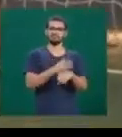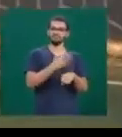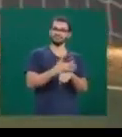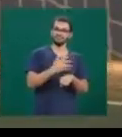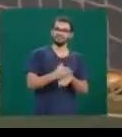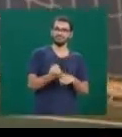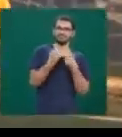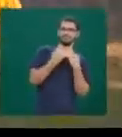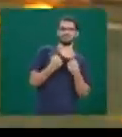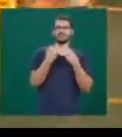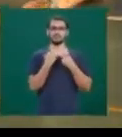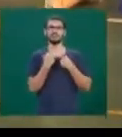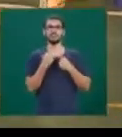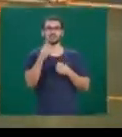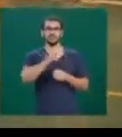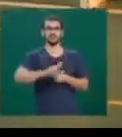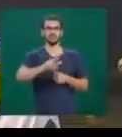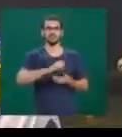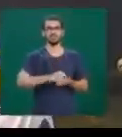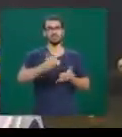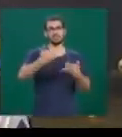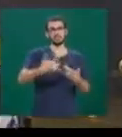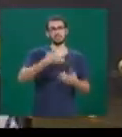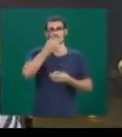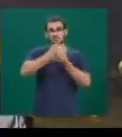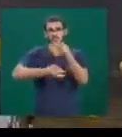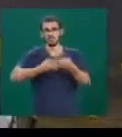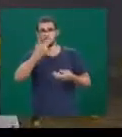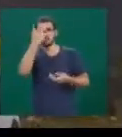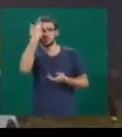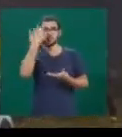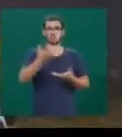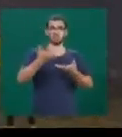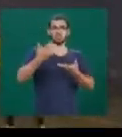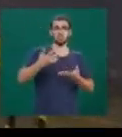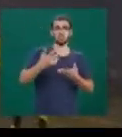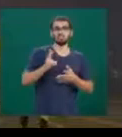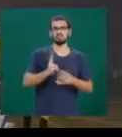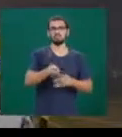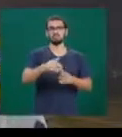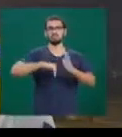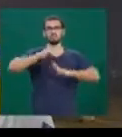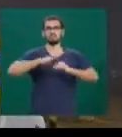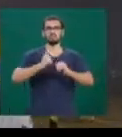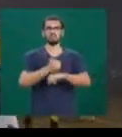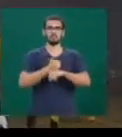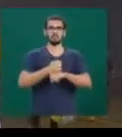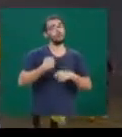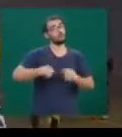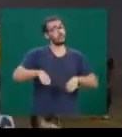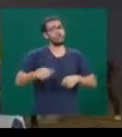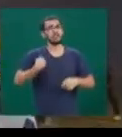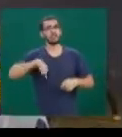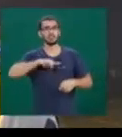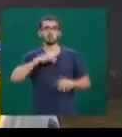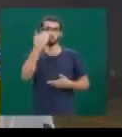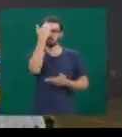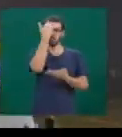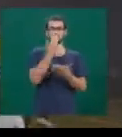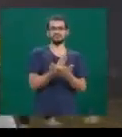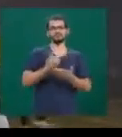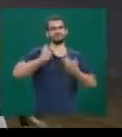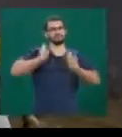quem sonha seguir a carreira no gol. Sempre é importante a gente acreditar na gente e ir buscando, trabalhando,